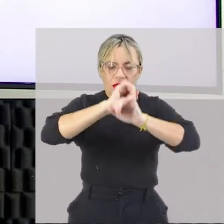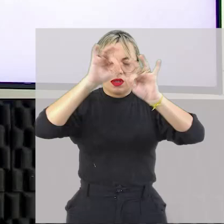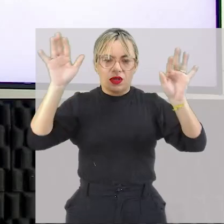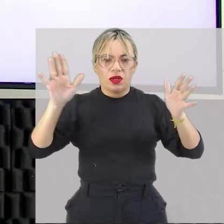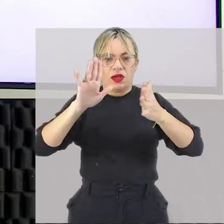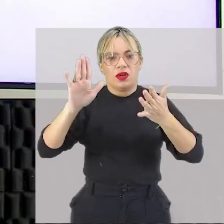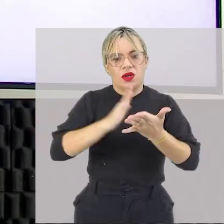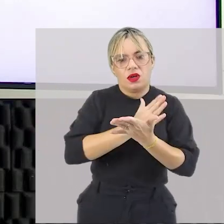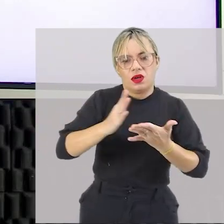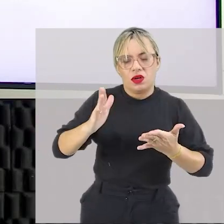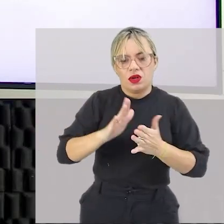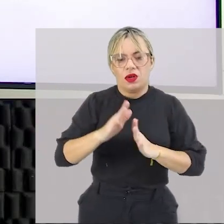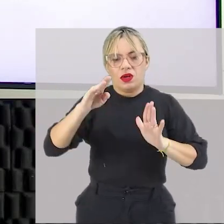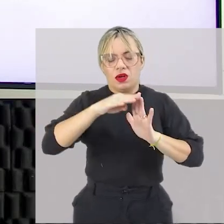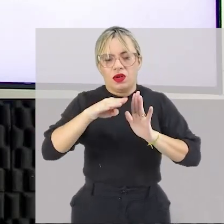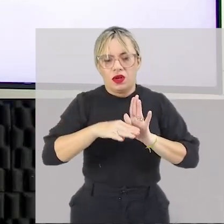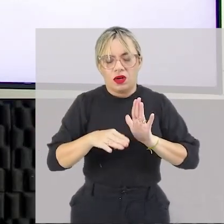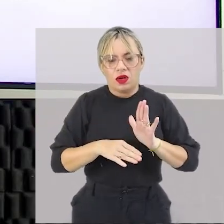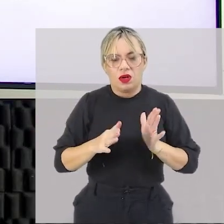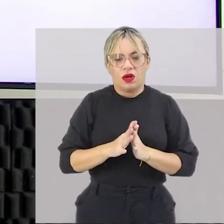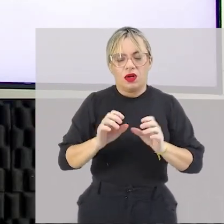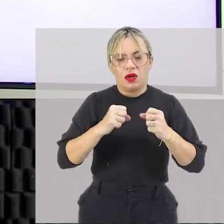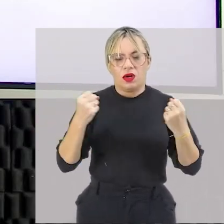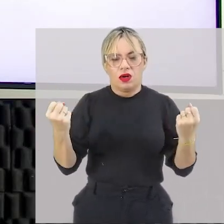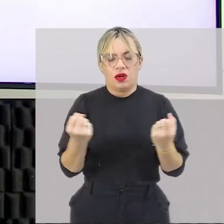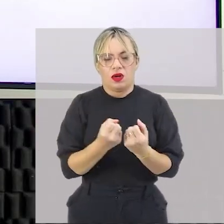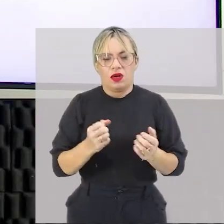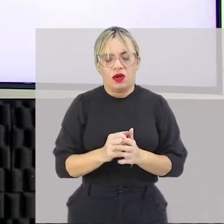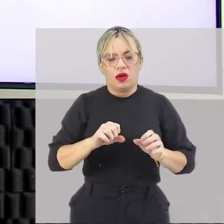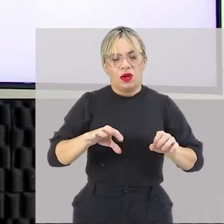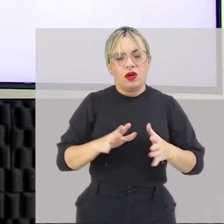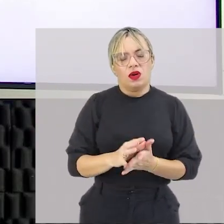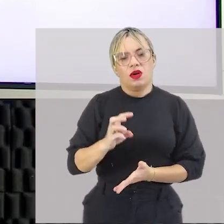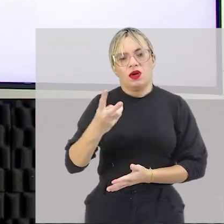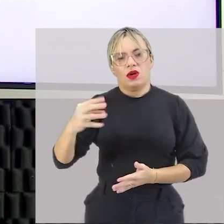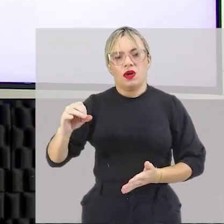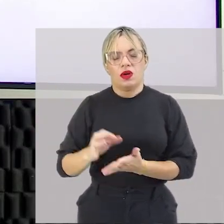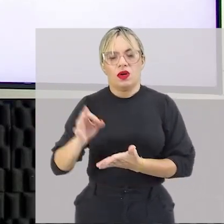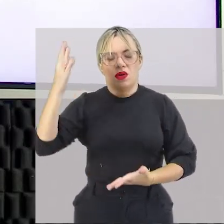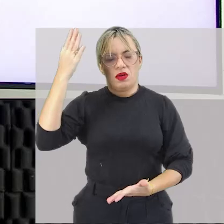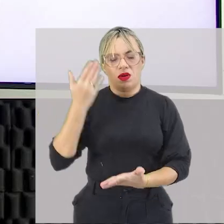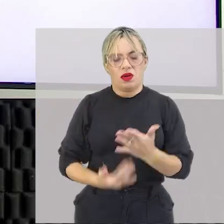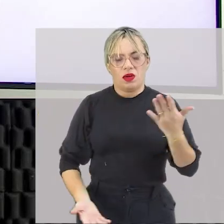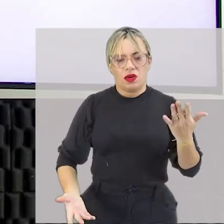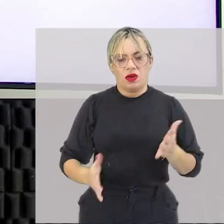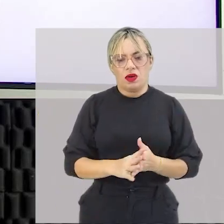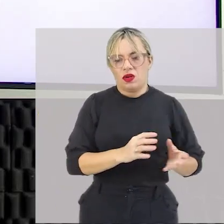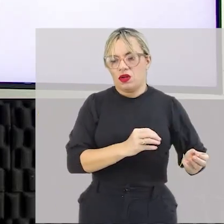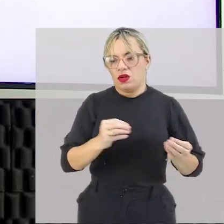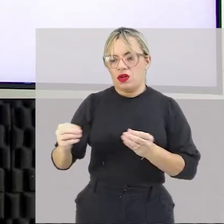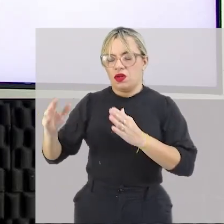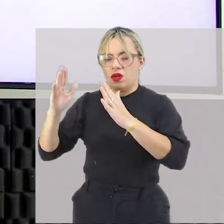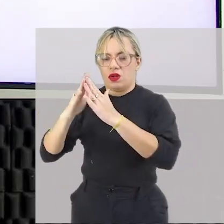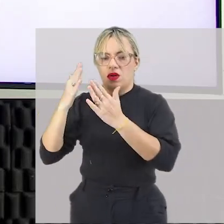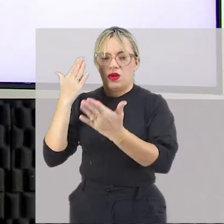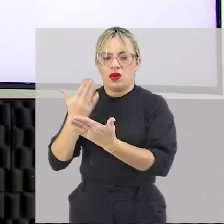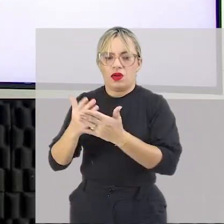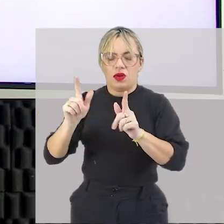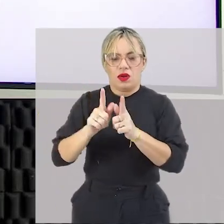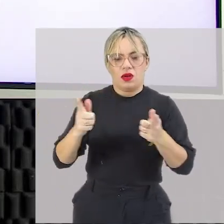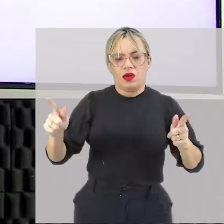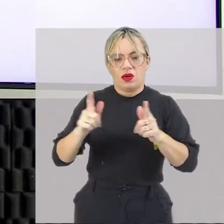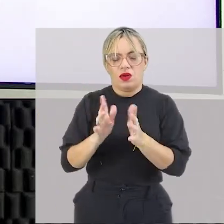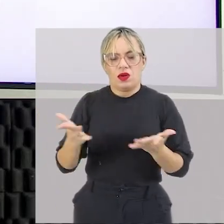se alguma medida socioeducativa tirar 30% ali do pessoal que poderia estar envolvido com alguma coisa e leva para a escola, leva para a música,